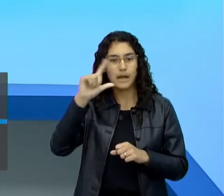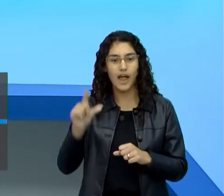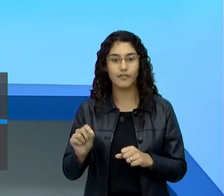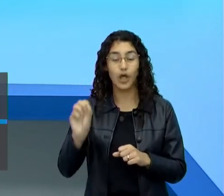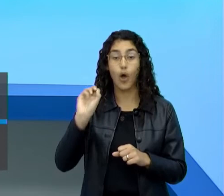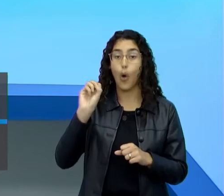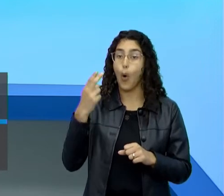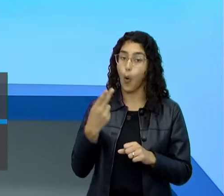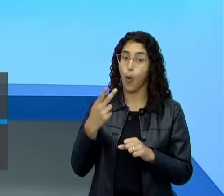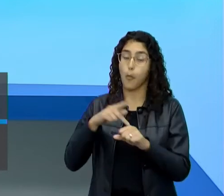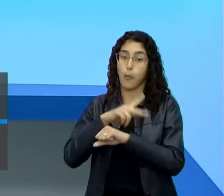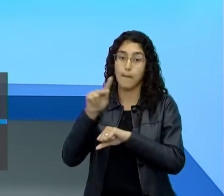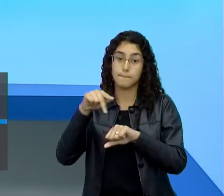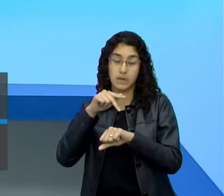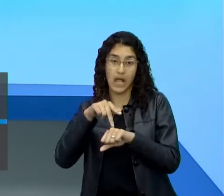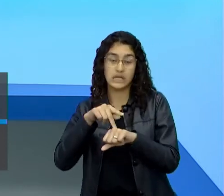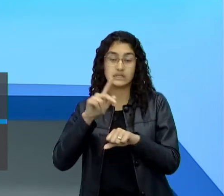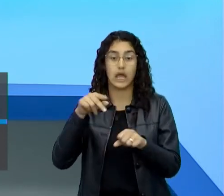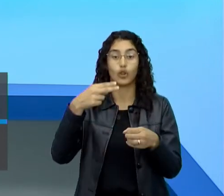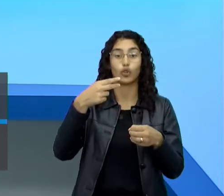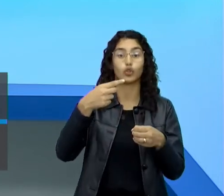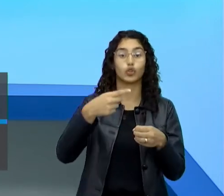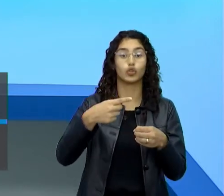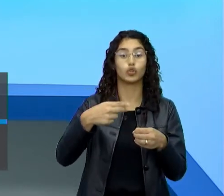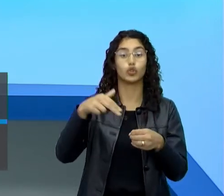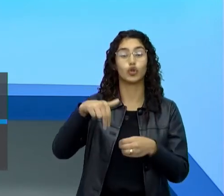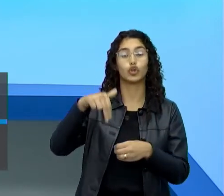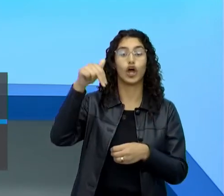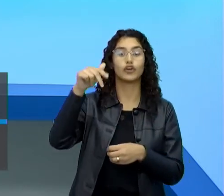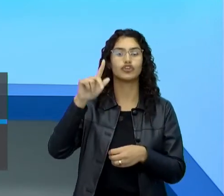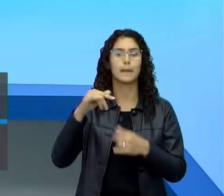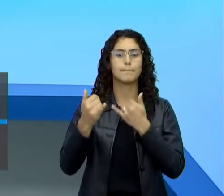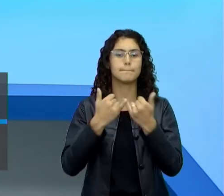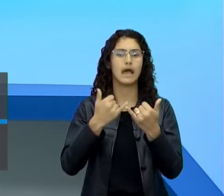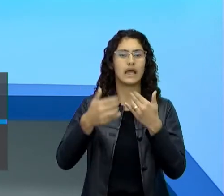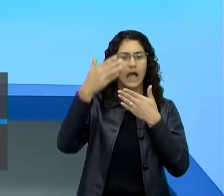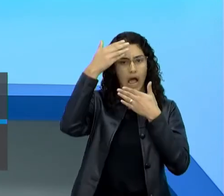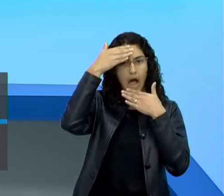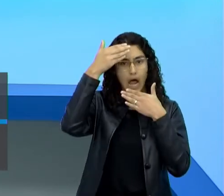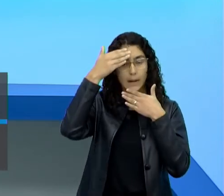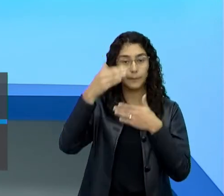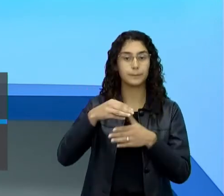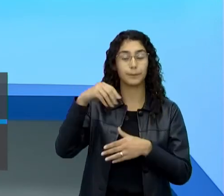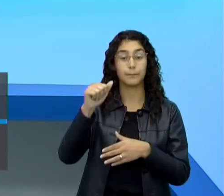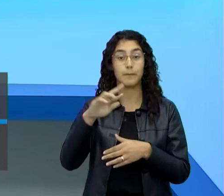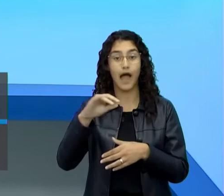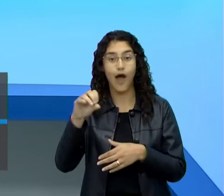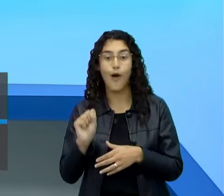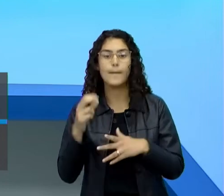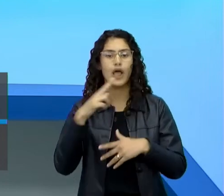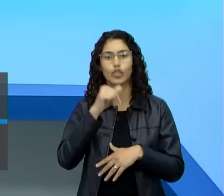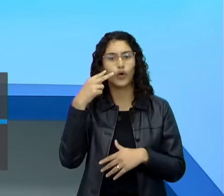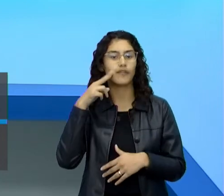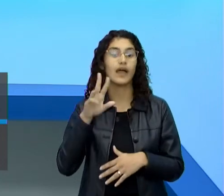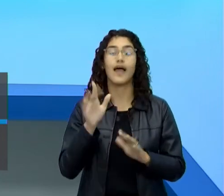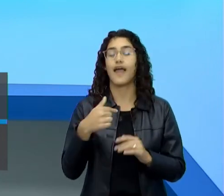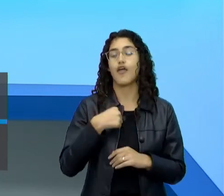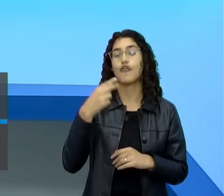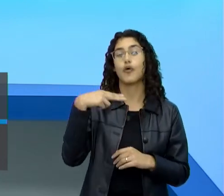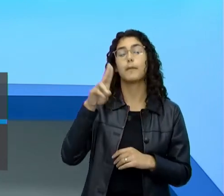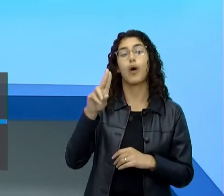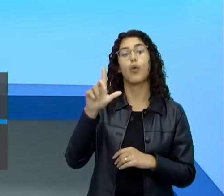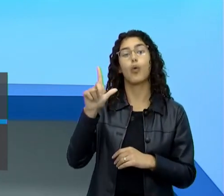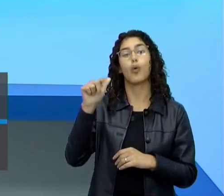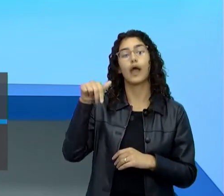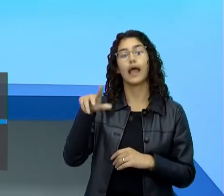aqueles países do norte da África que são meio árabes, né? Marrocos, tal, aquela coisa. Mas eu nunca vejo a pessoa falar assim, eu vou para